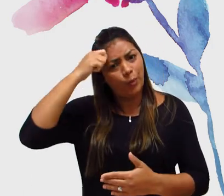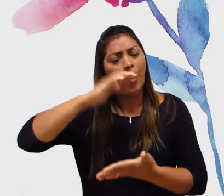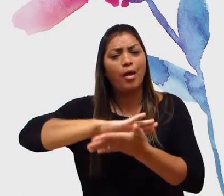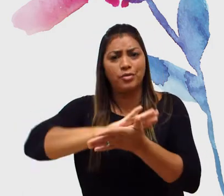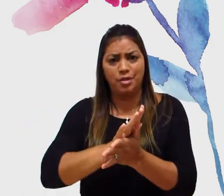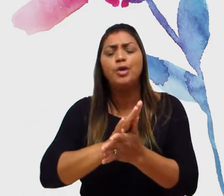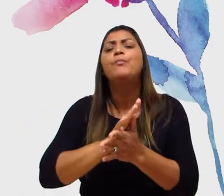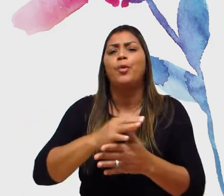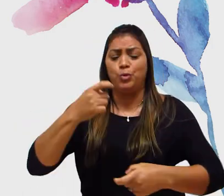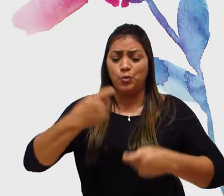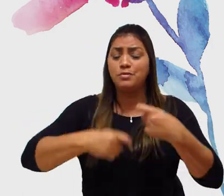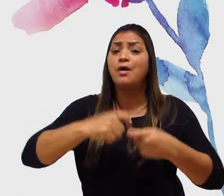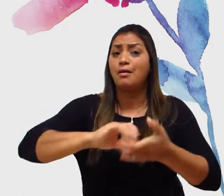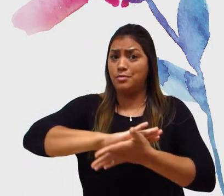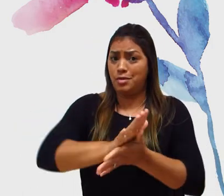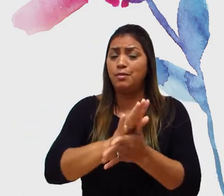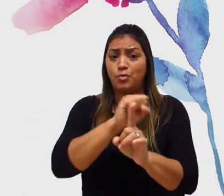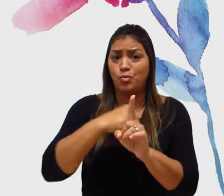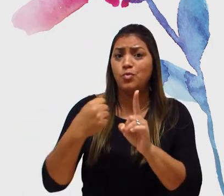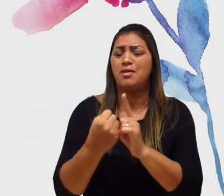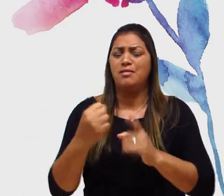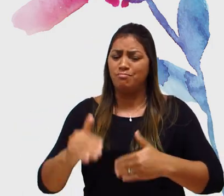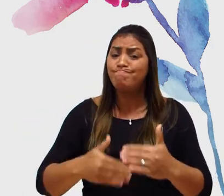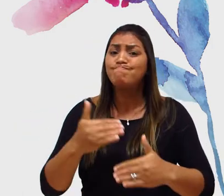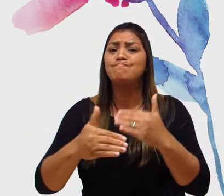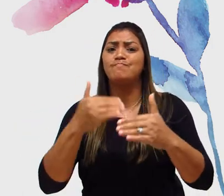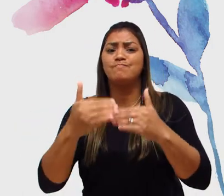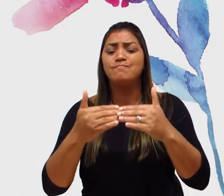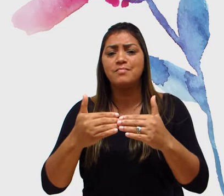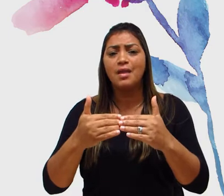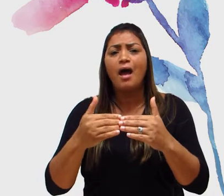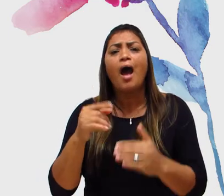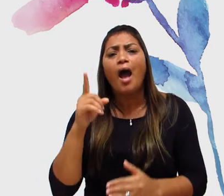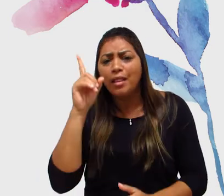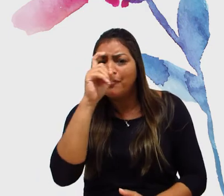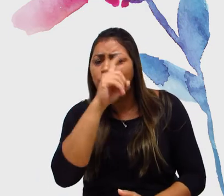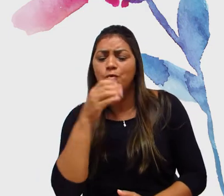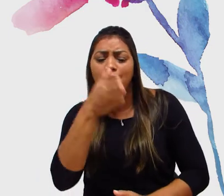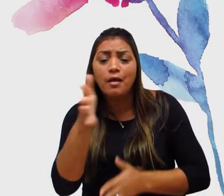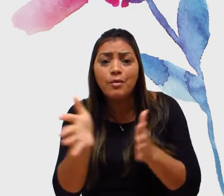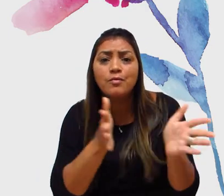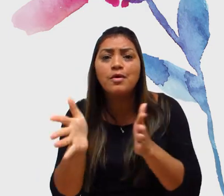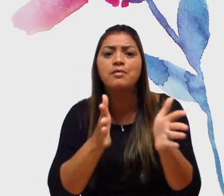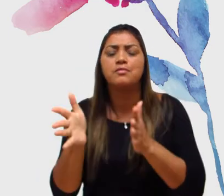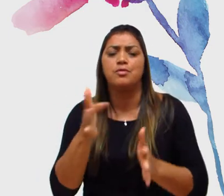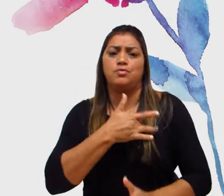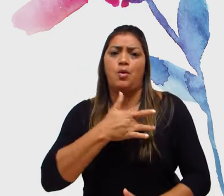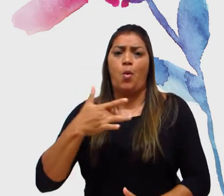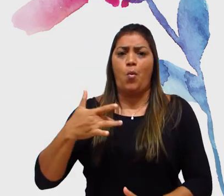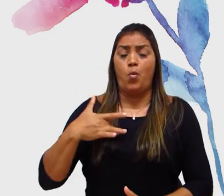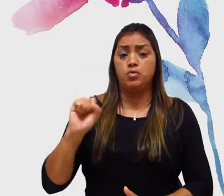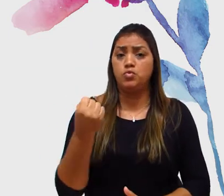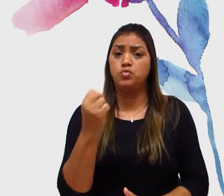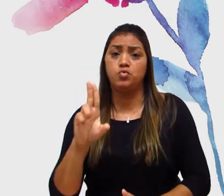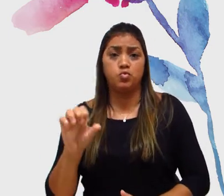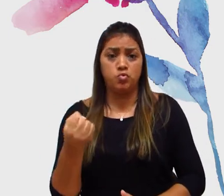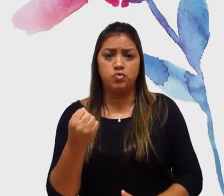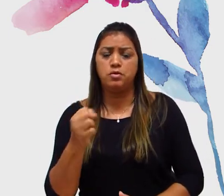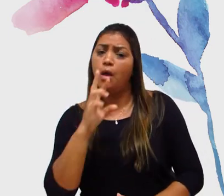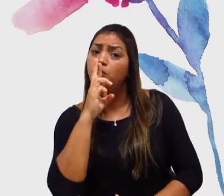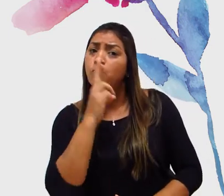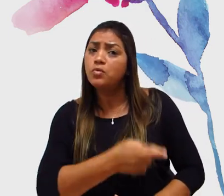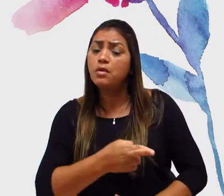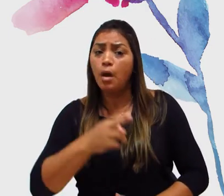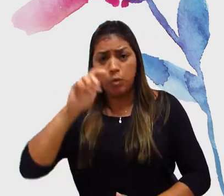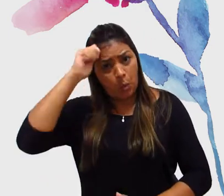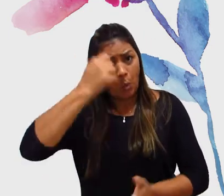contribui para a dificuldade no acesso aos serviços de saúde no SUS. Resultante do racismo na sociedade e